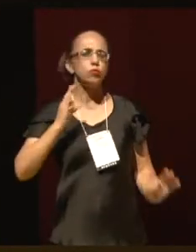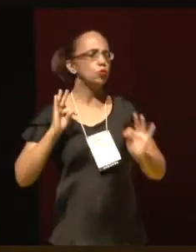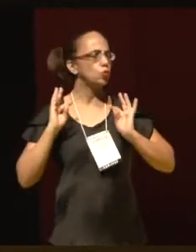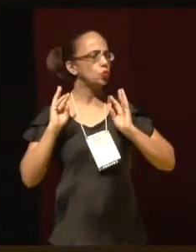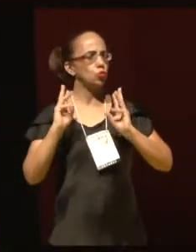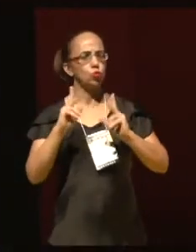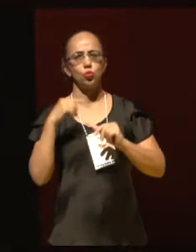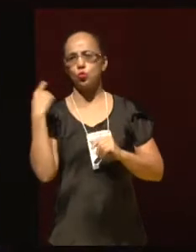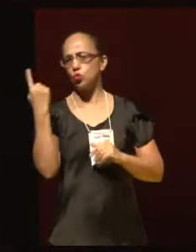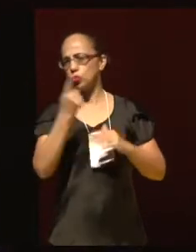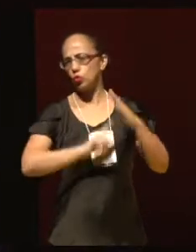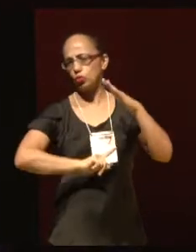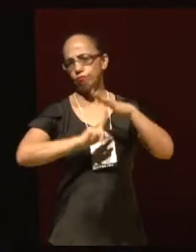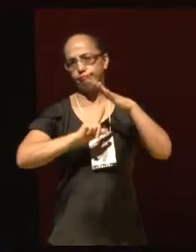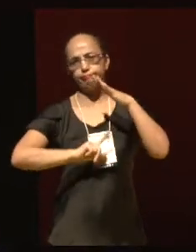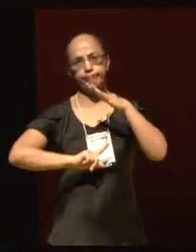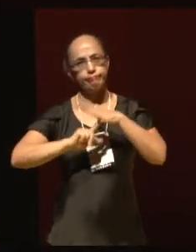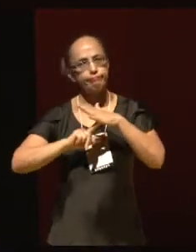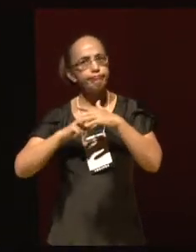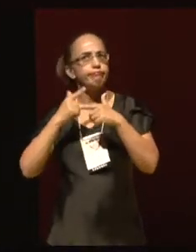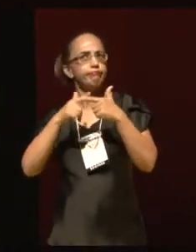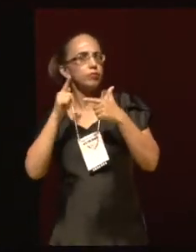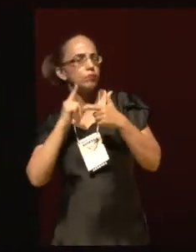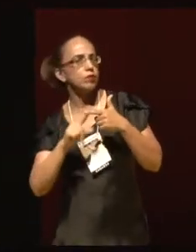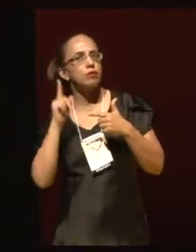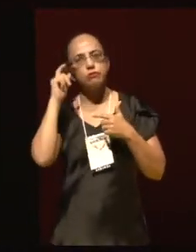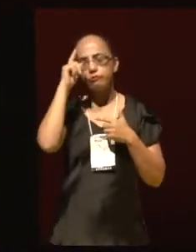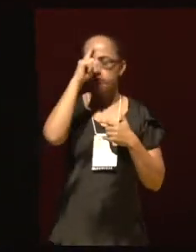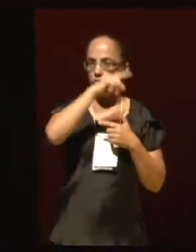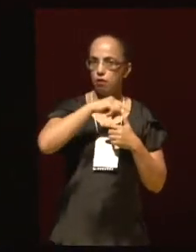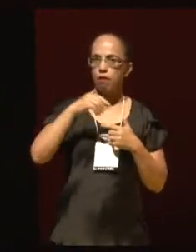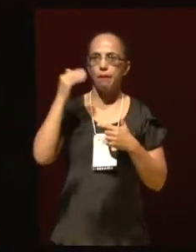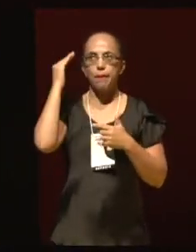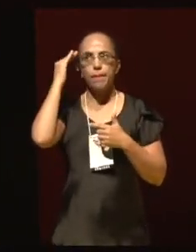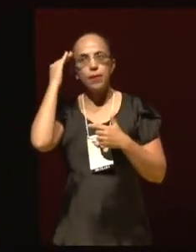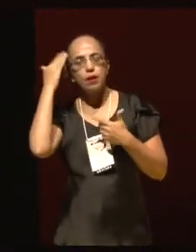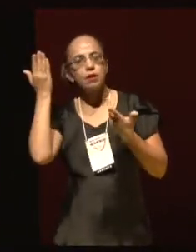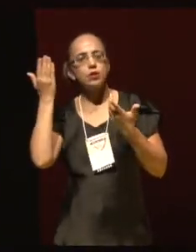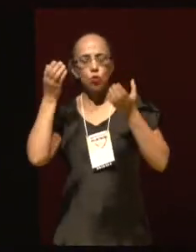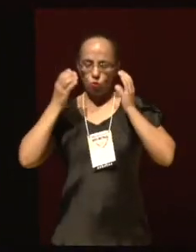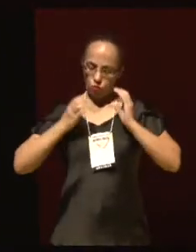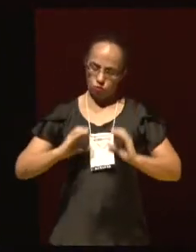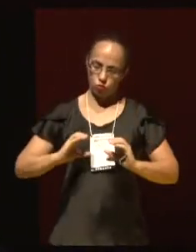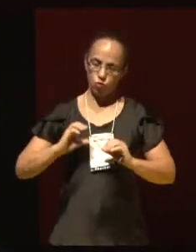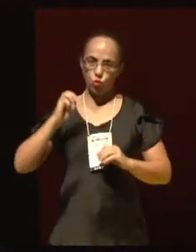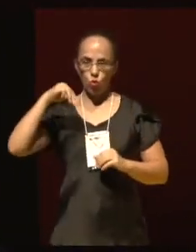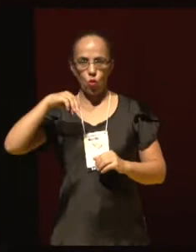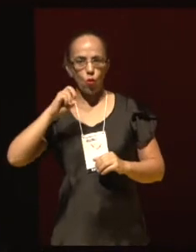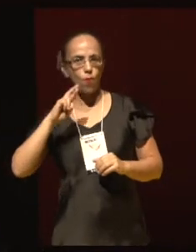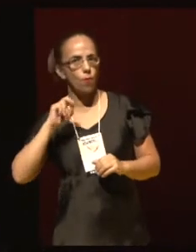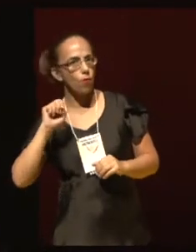nossas limitações mentais, comportamentais, morais,